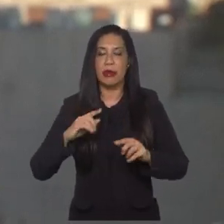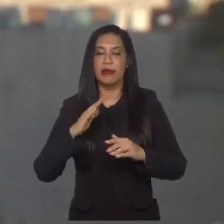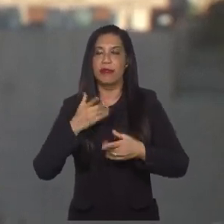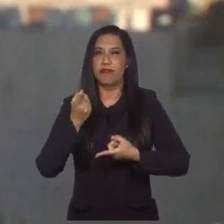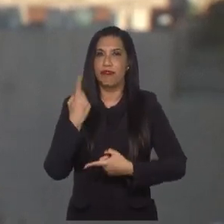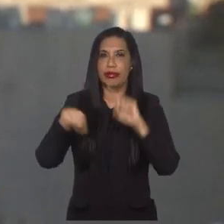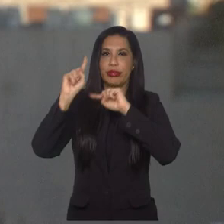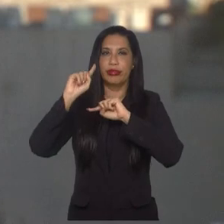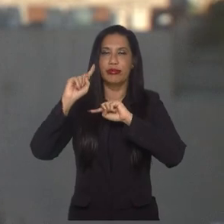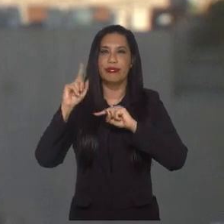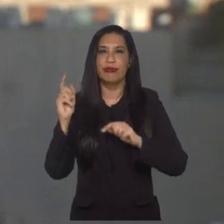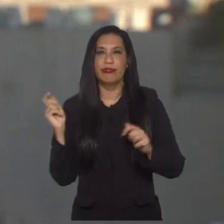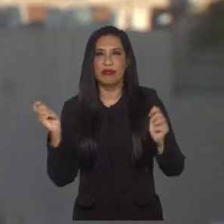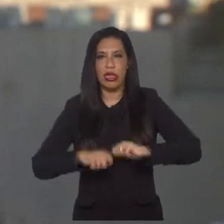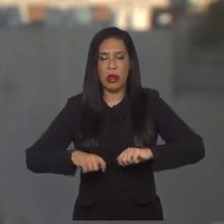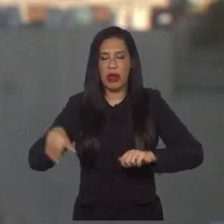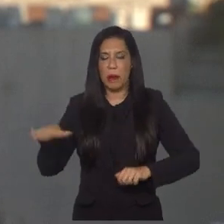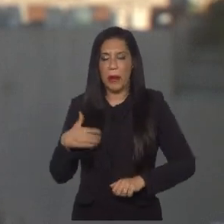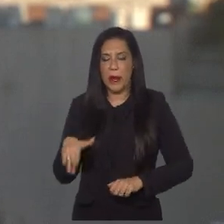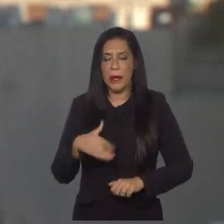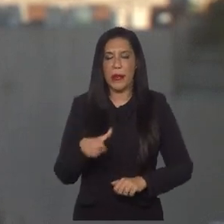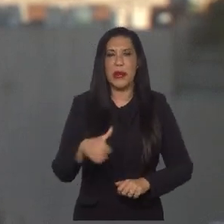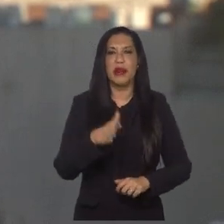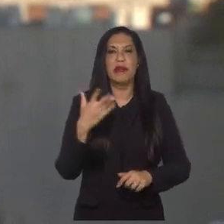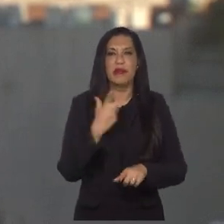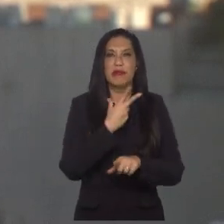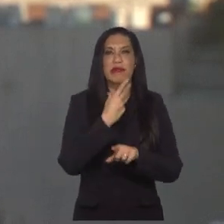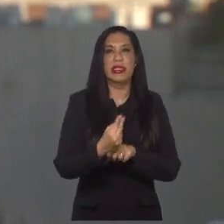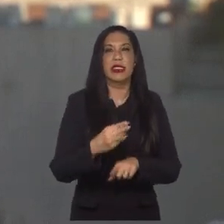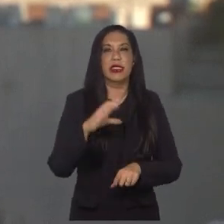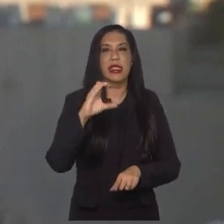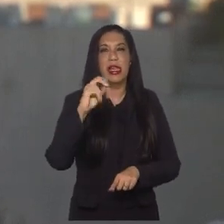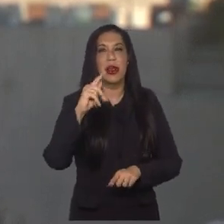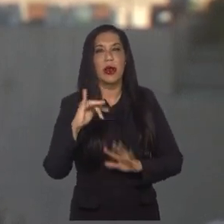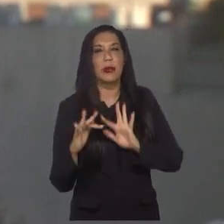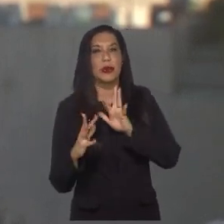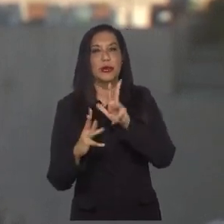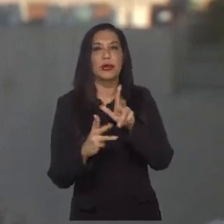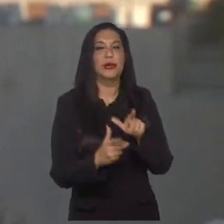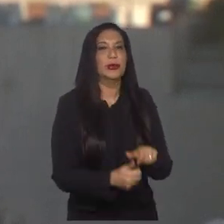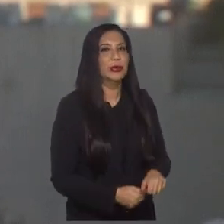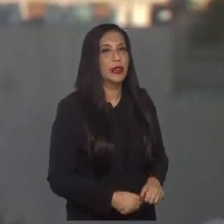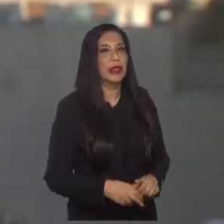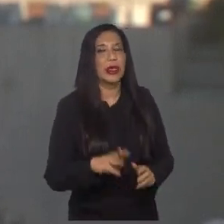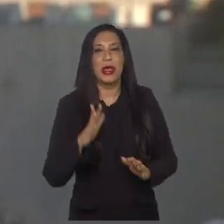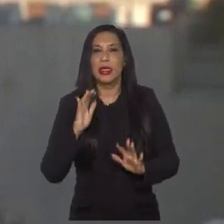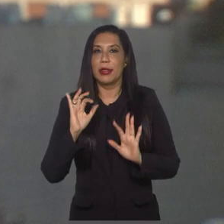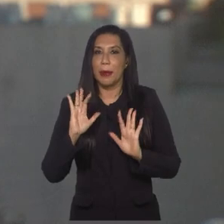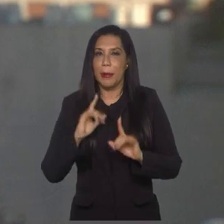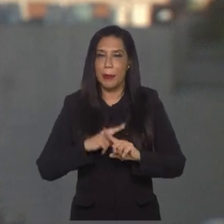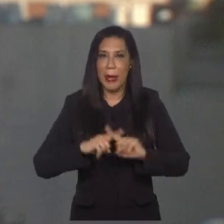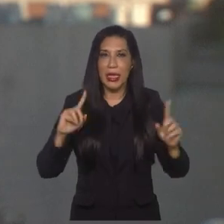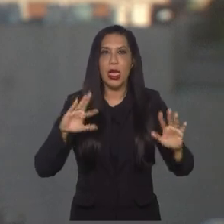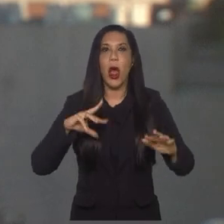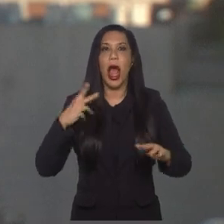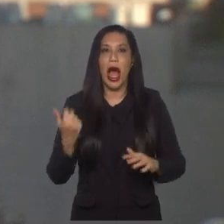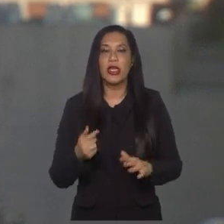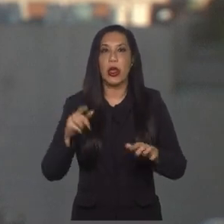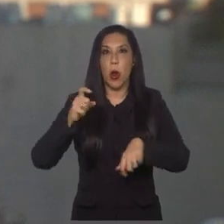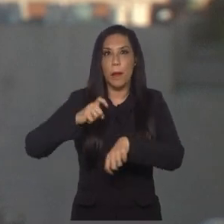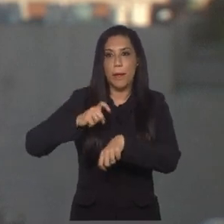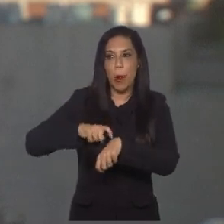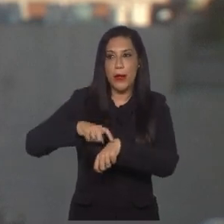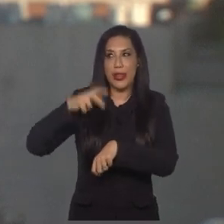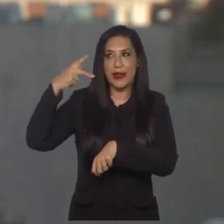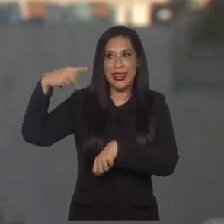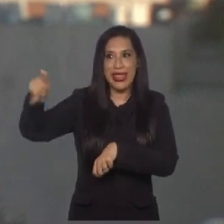salto, se tudo der certo, né? Na carreira dela, vencendo essa Copa do Mundo e terminando essa Copa do Mundo, tá? Acho que vencendo ou não, é o momento da Lucy Bronze, é o ápice